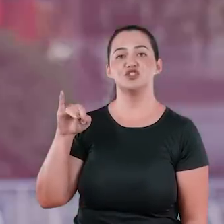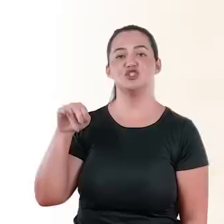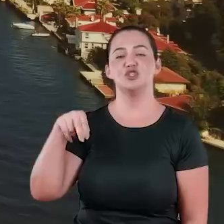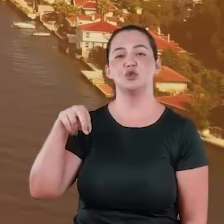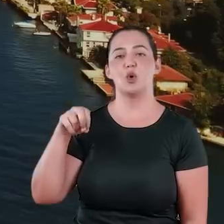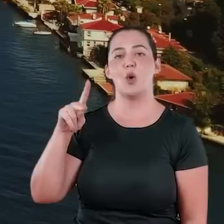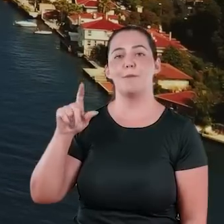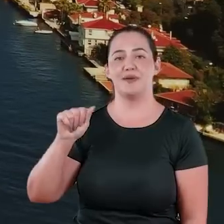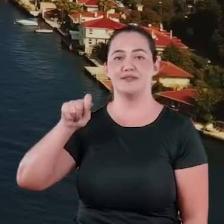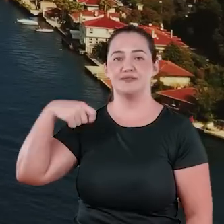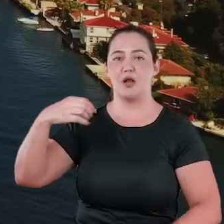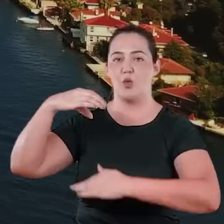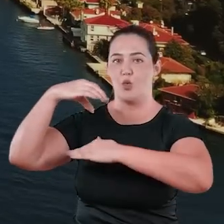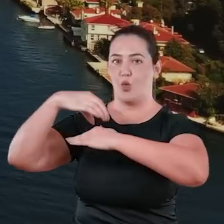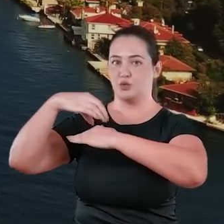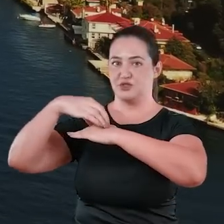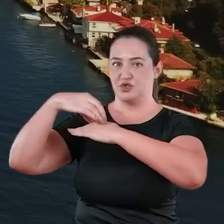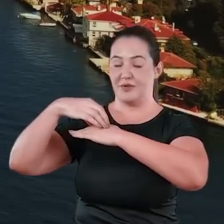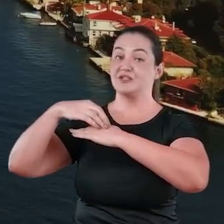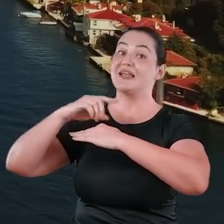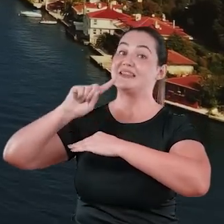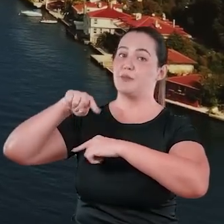pouco da história.